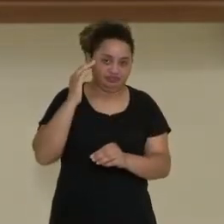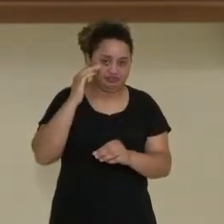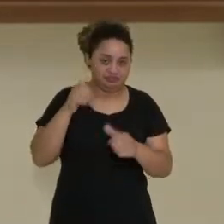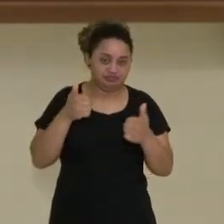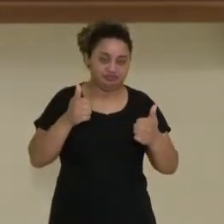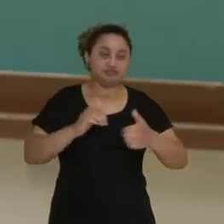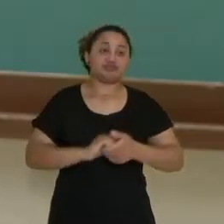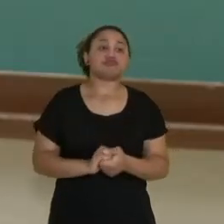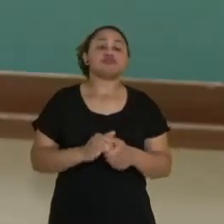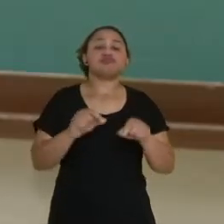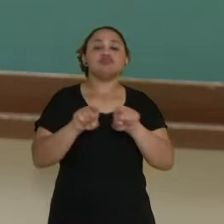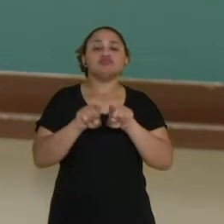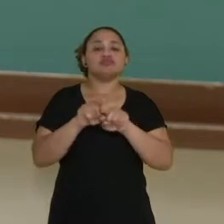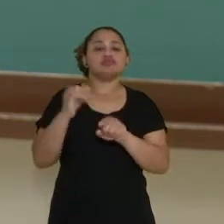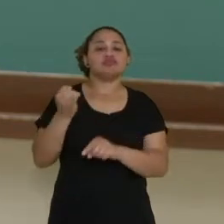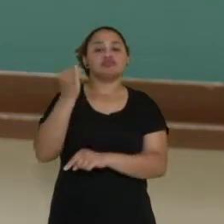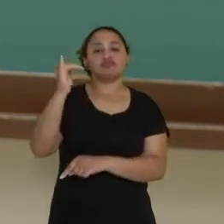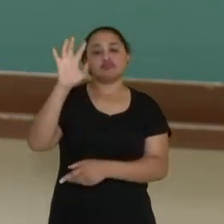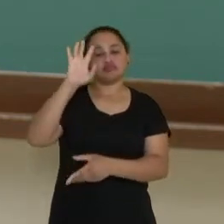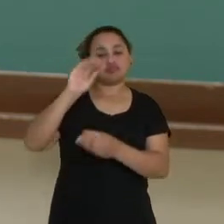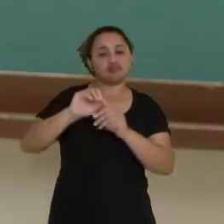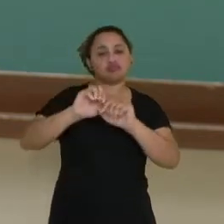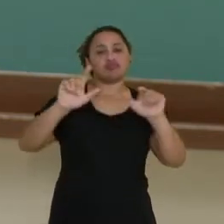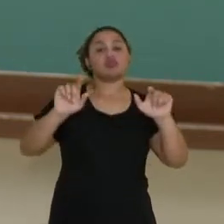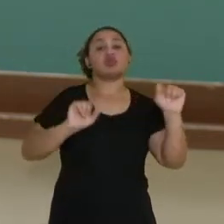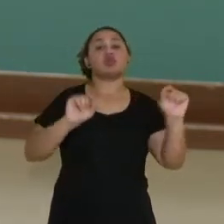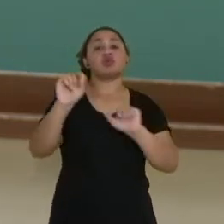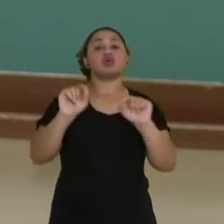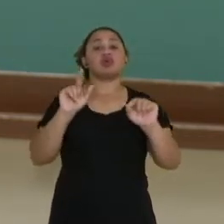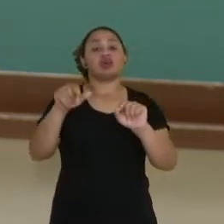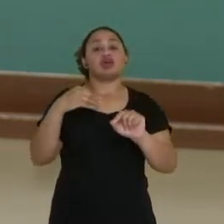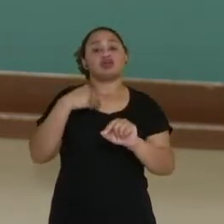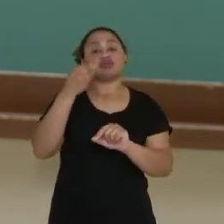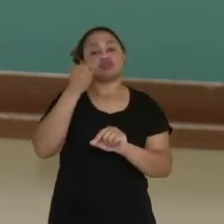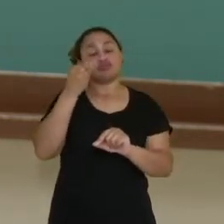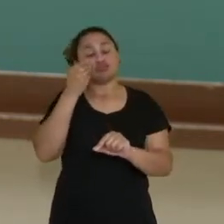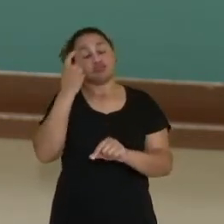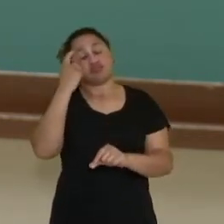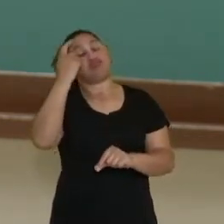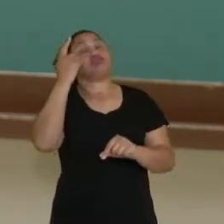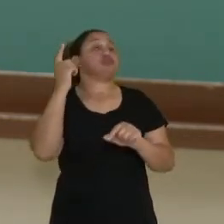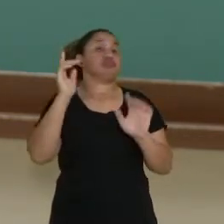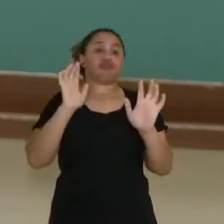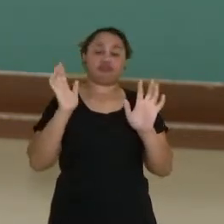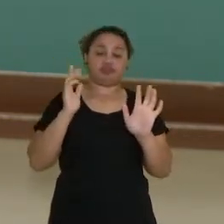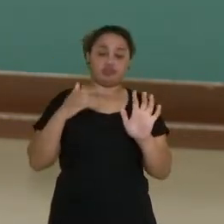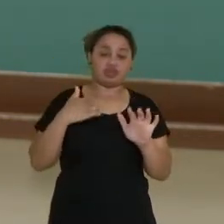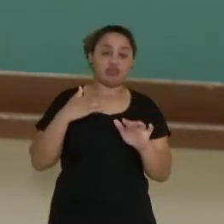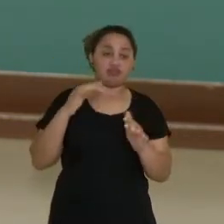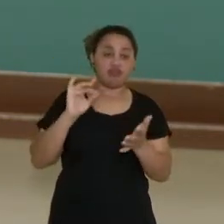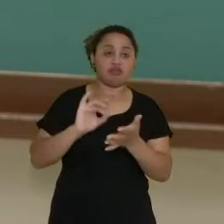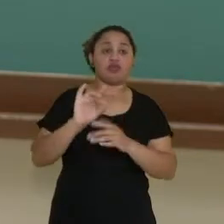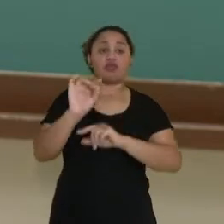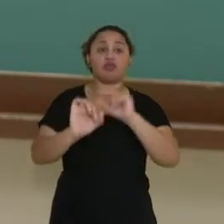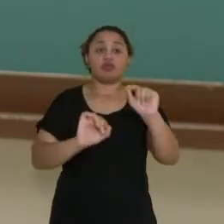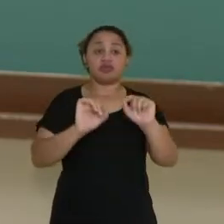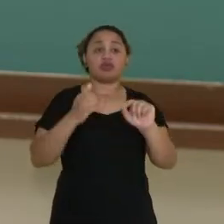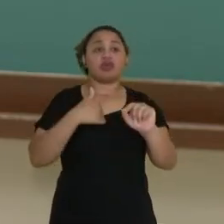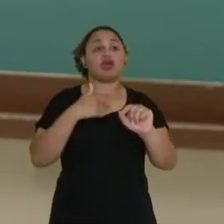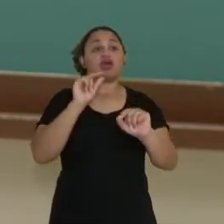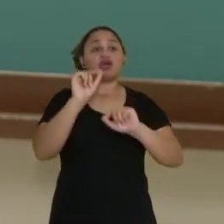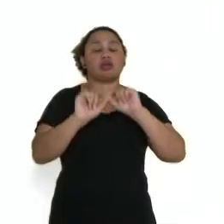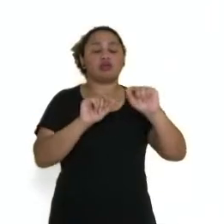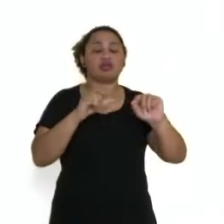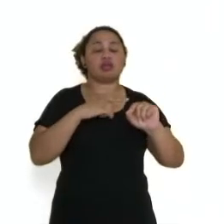nós ainda temos que entender o que são os experimentos aleatórios, né? Então, os experimentos aleatórios